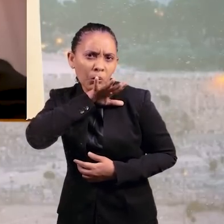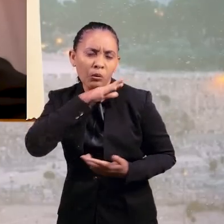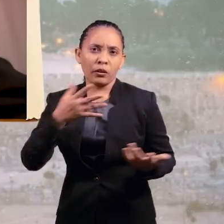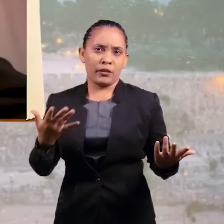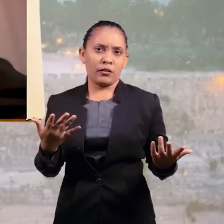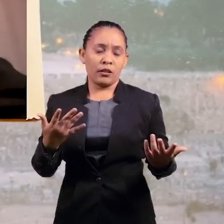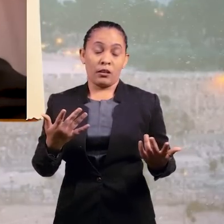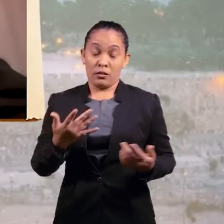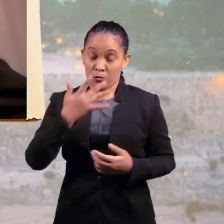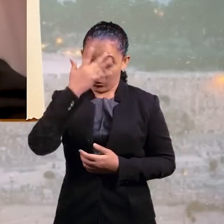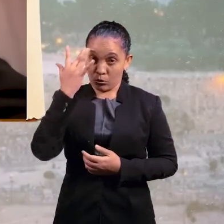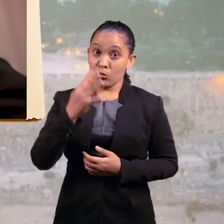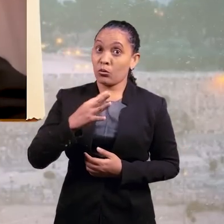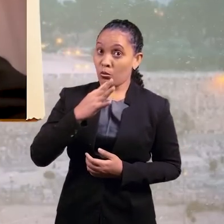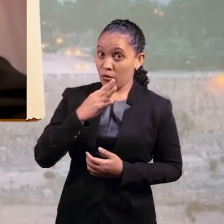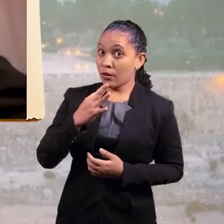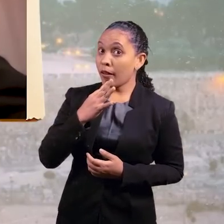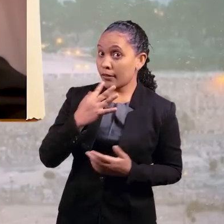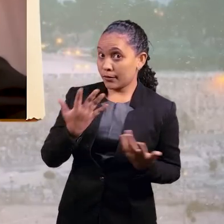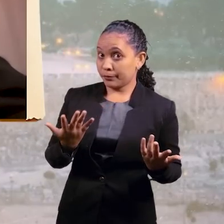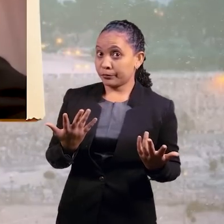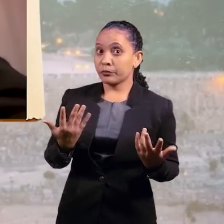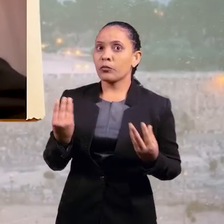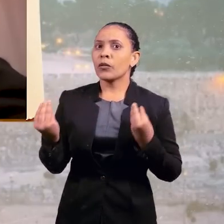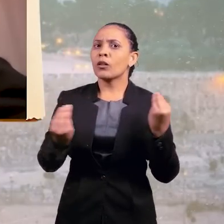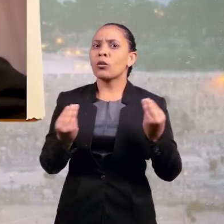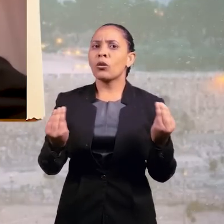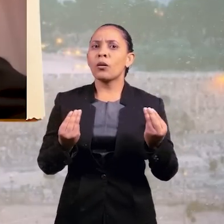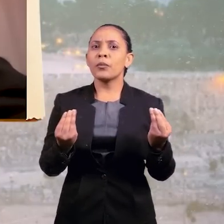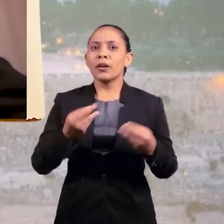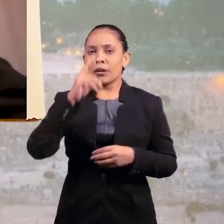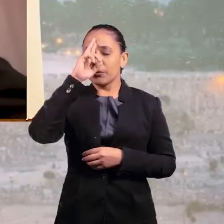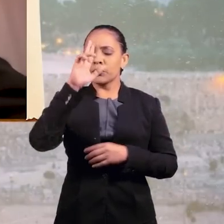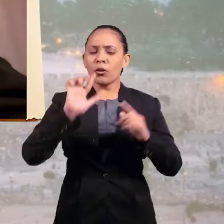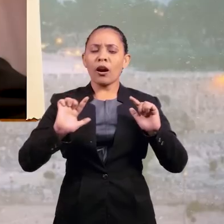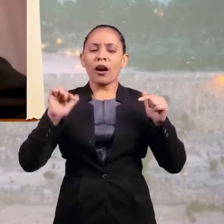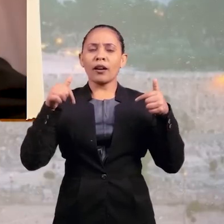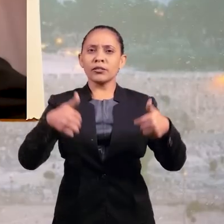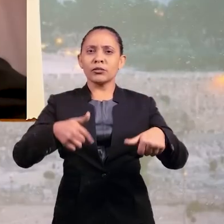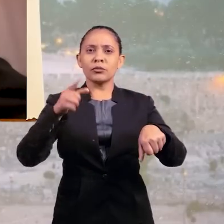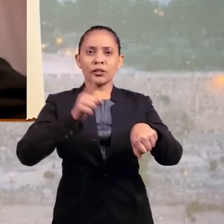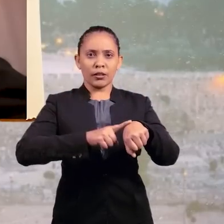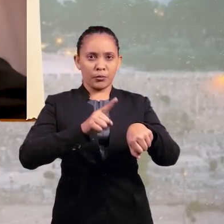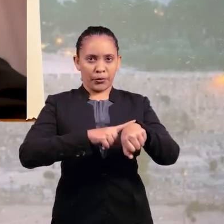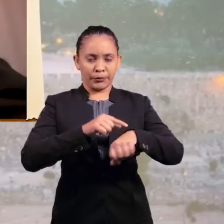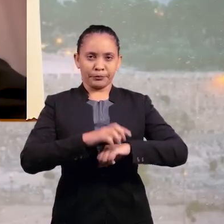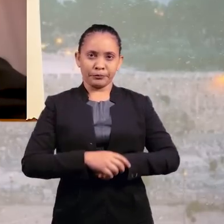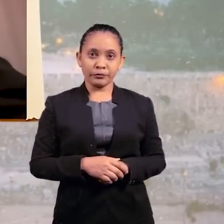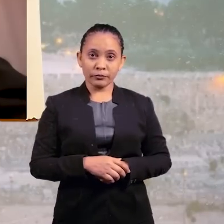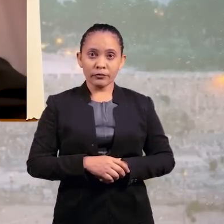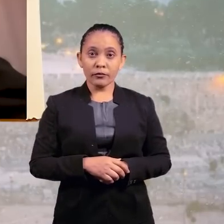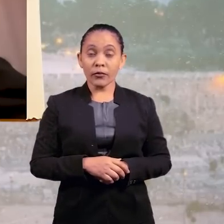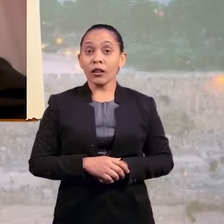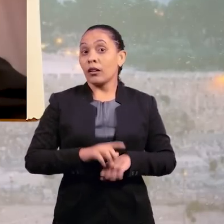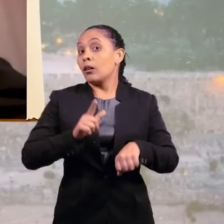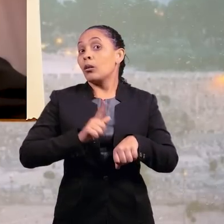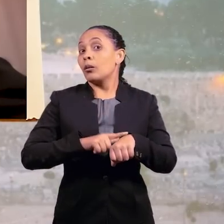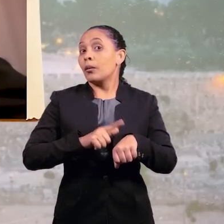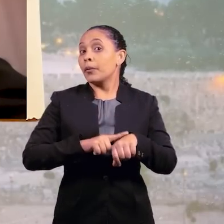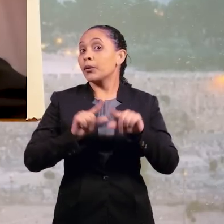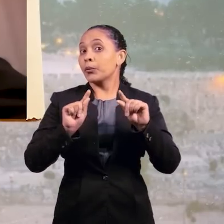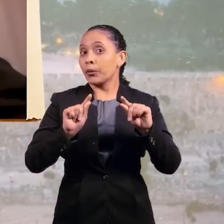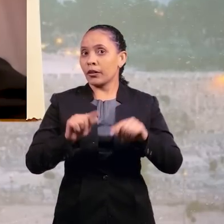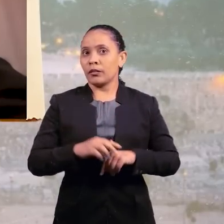o histórico e a maneira como o Senhor agiu até naquele momento na cruz, né? Porque até naquela